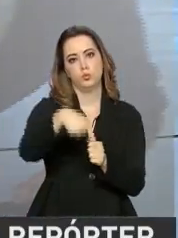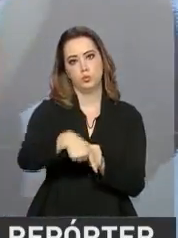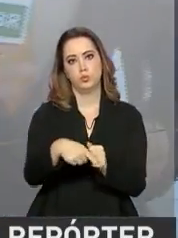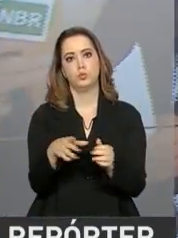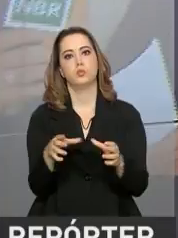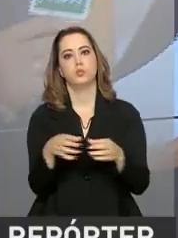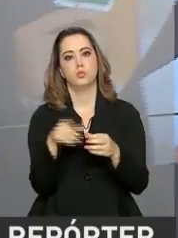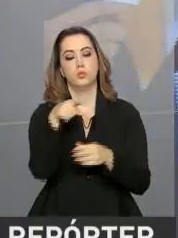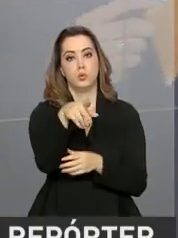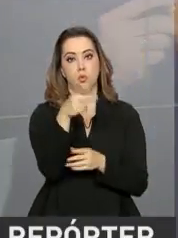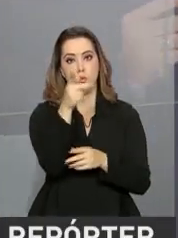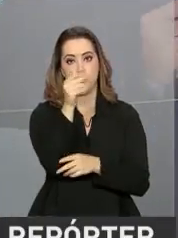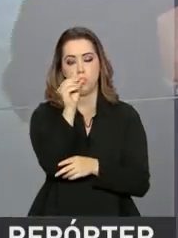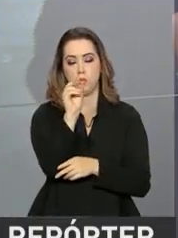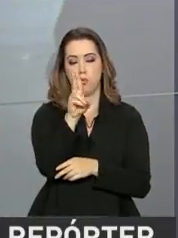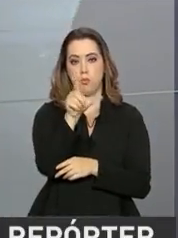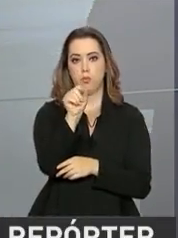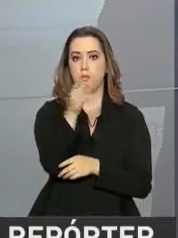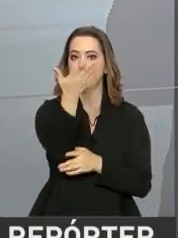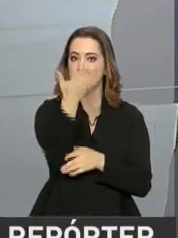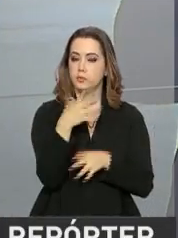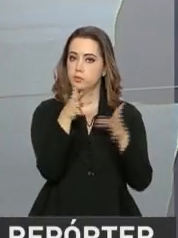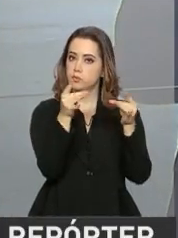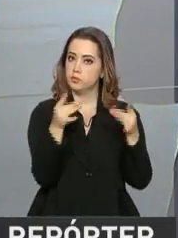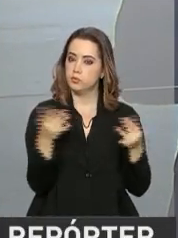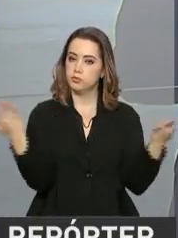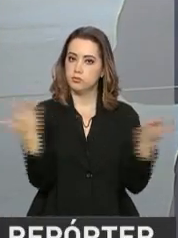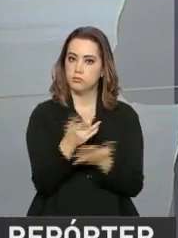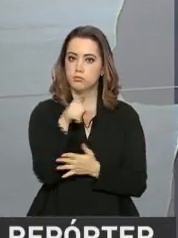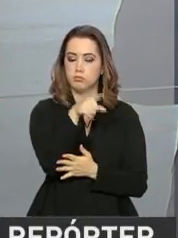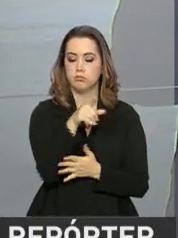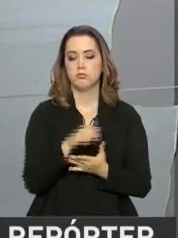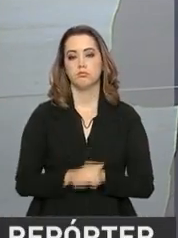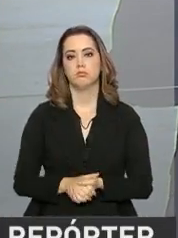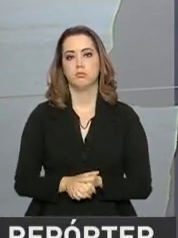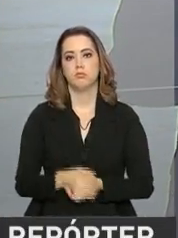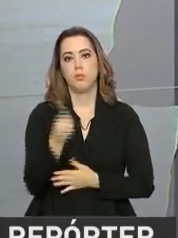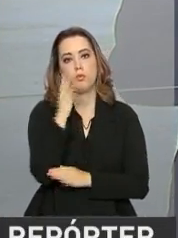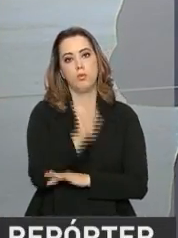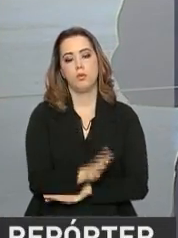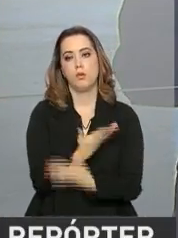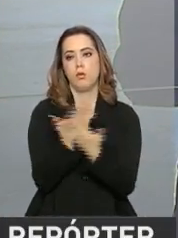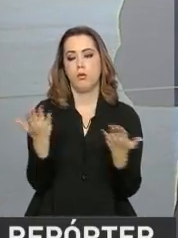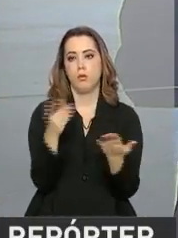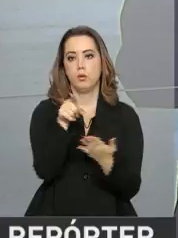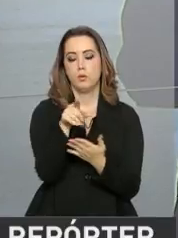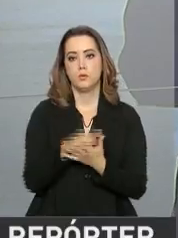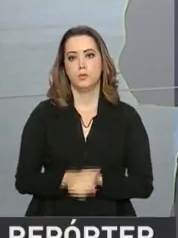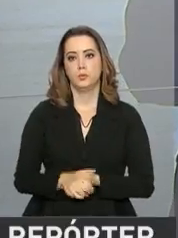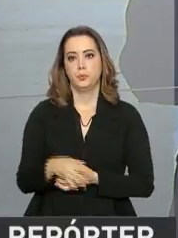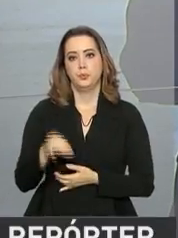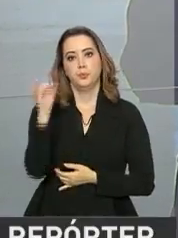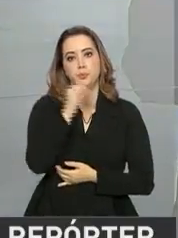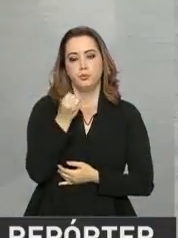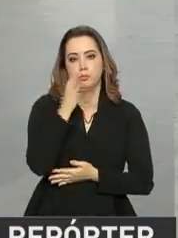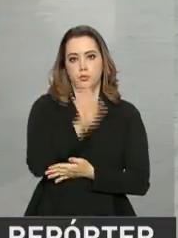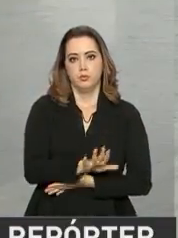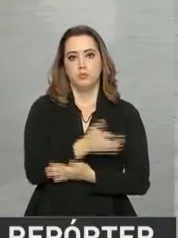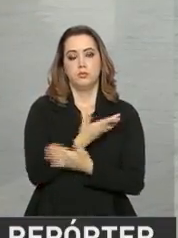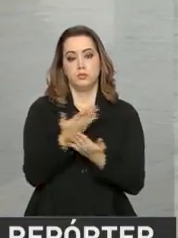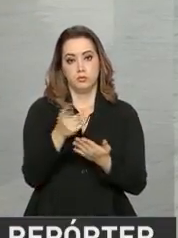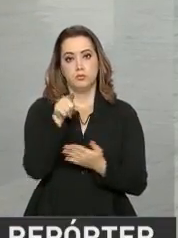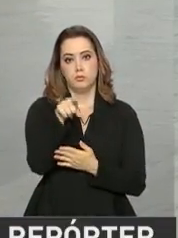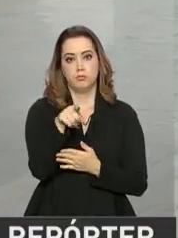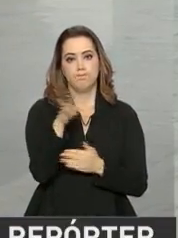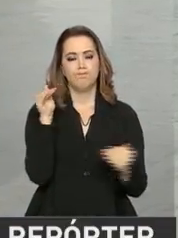o repórter Paulo L Sálvia que está ao vivo no Palácio do Planalto Paulo Boa tarde Boa tarde Leandro a meta